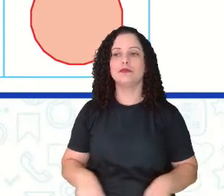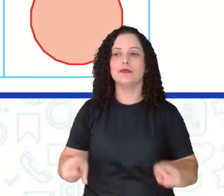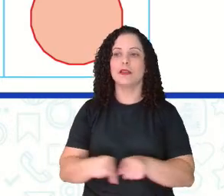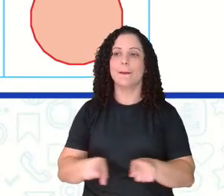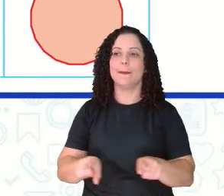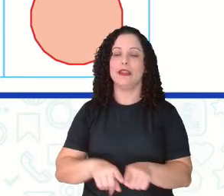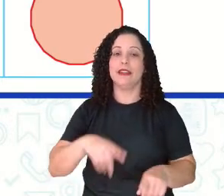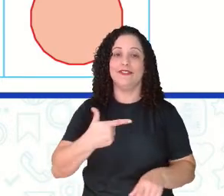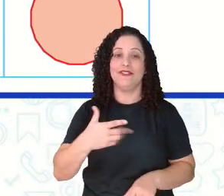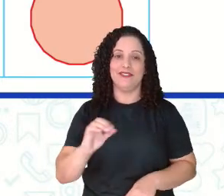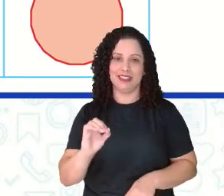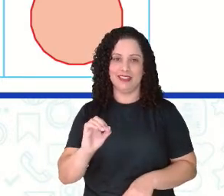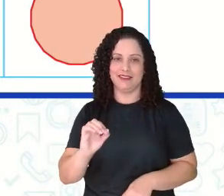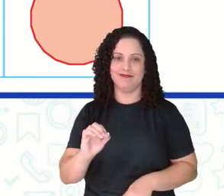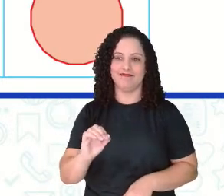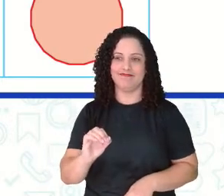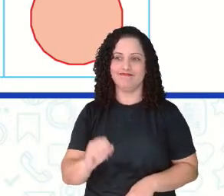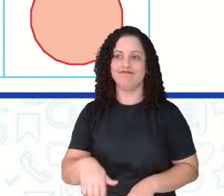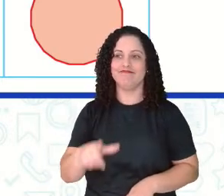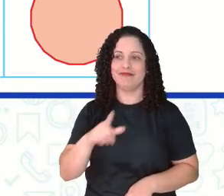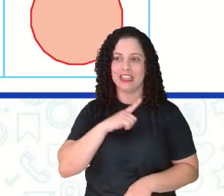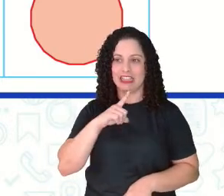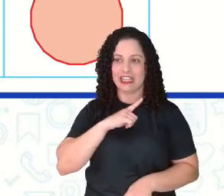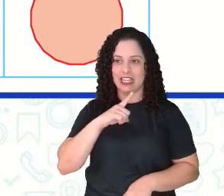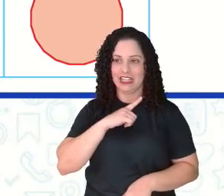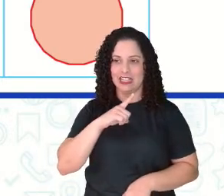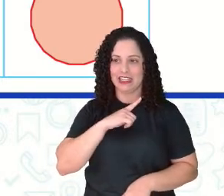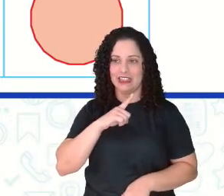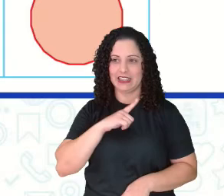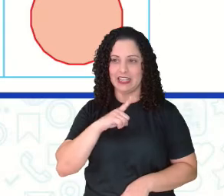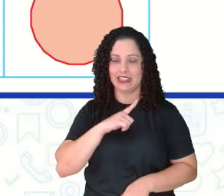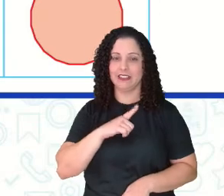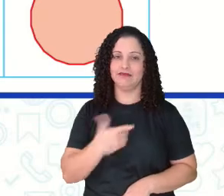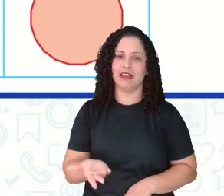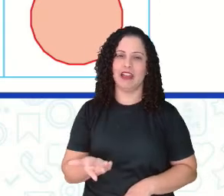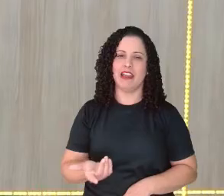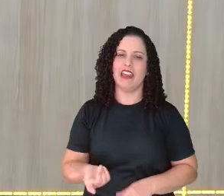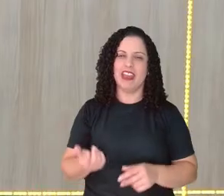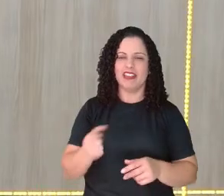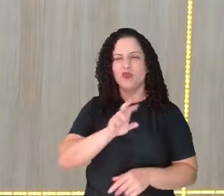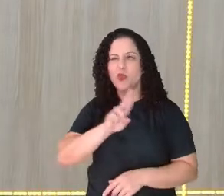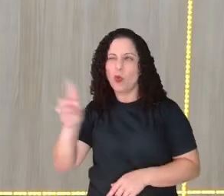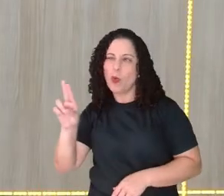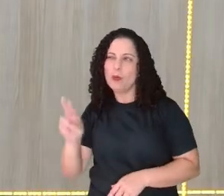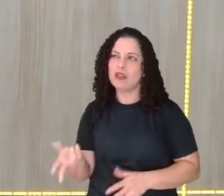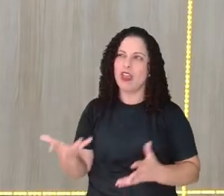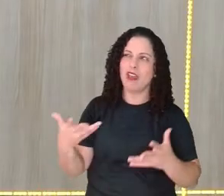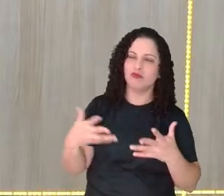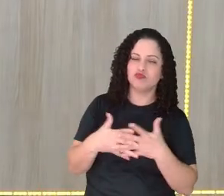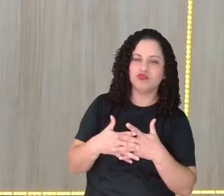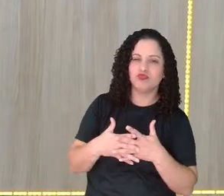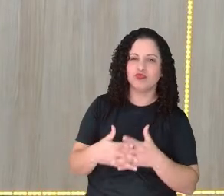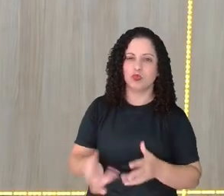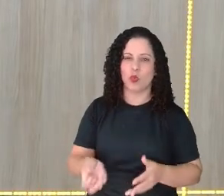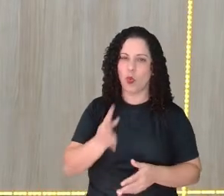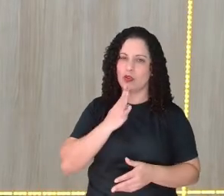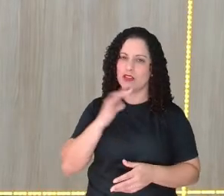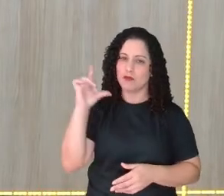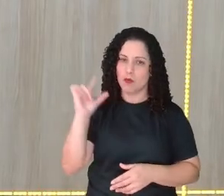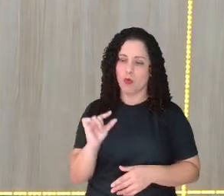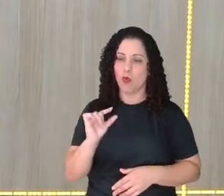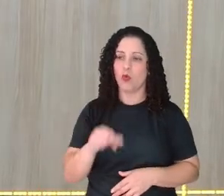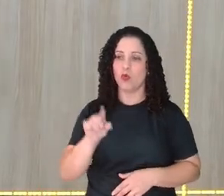E outro que o pessoal, assim como o 9, não se lembra muito, é em relação ao polígono de 20 lados,